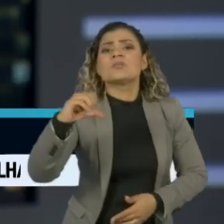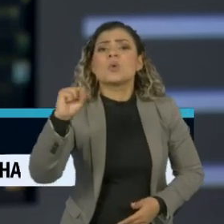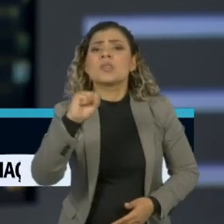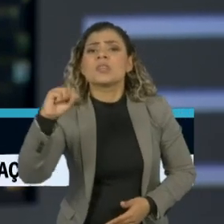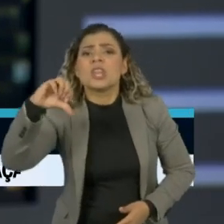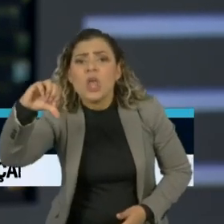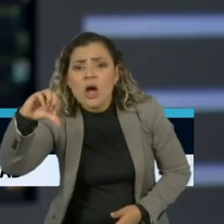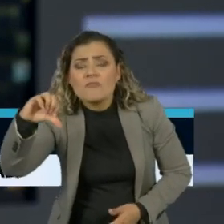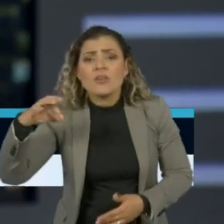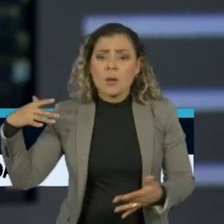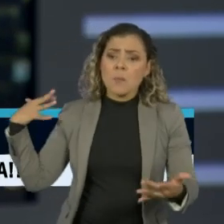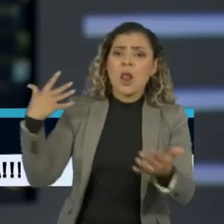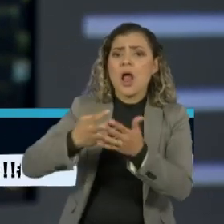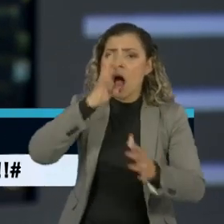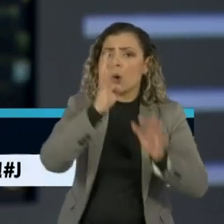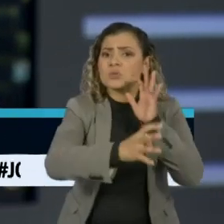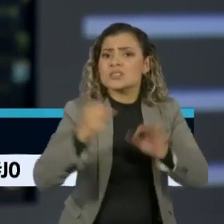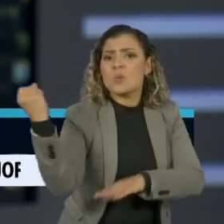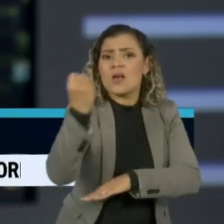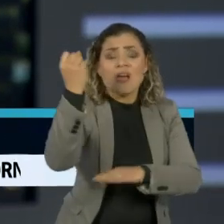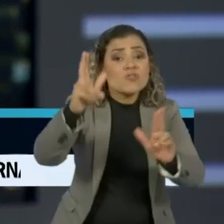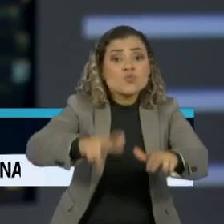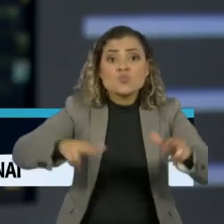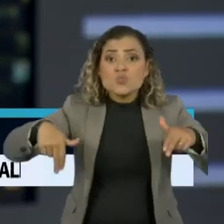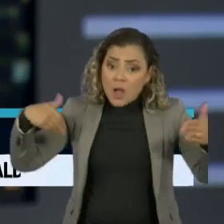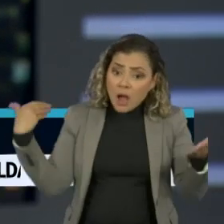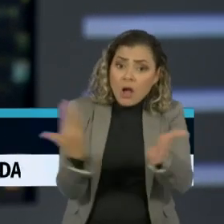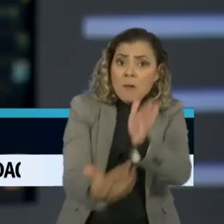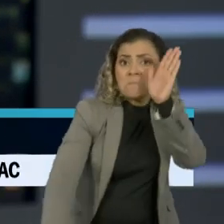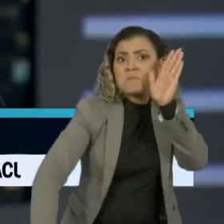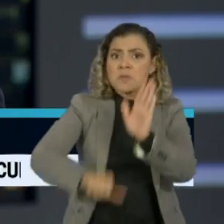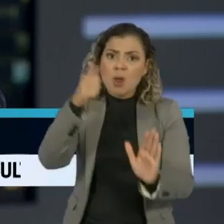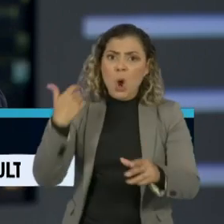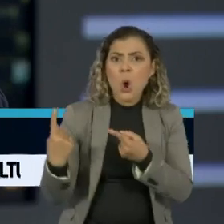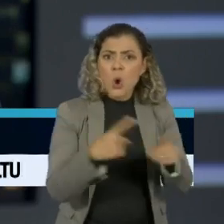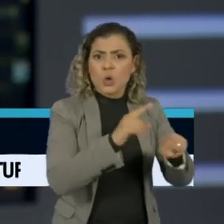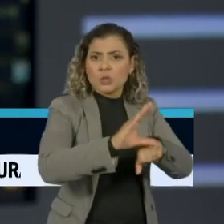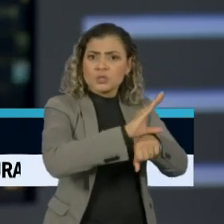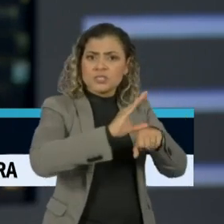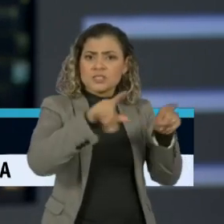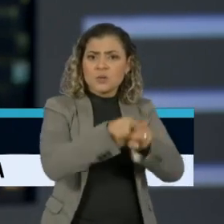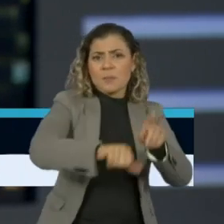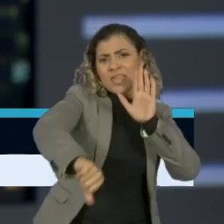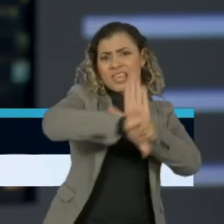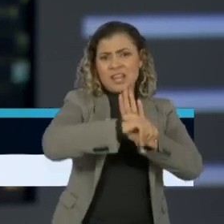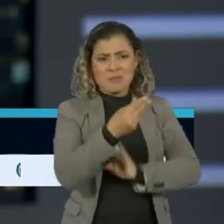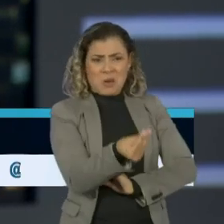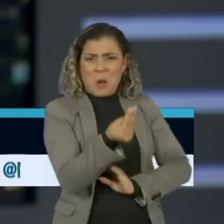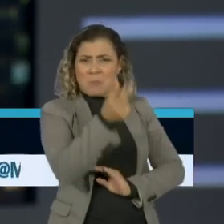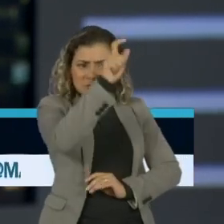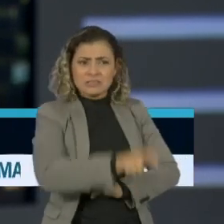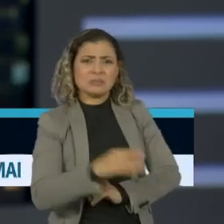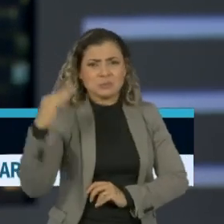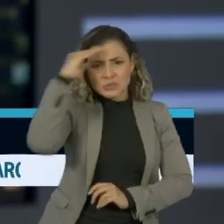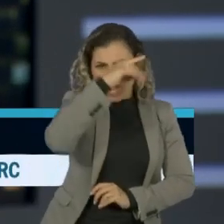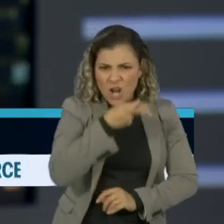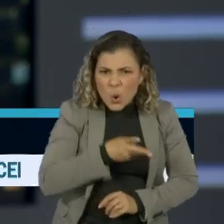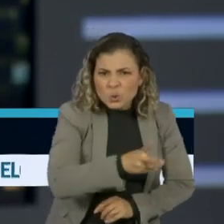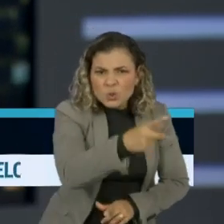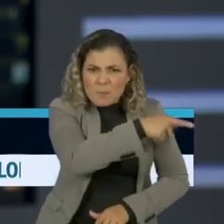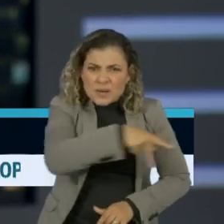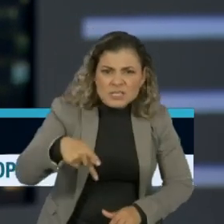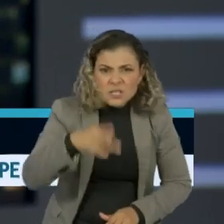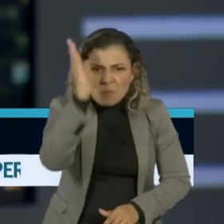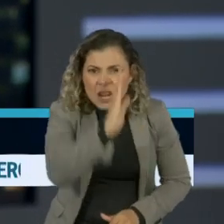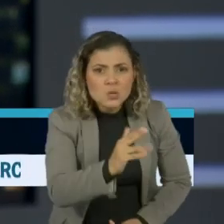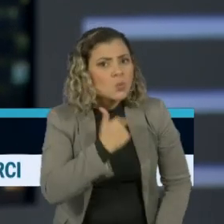tantas acusações gravíssimas de crimes contra a Constituição e do Código Penal como o Bolsonaro. É impossível que ele permaneça na presidência